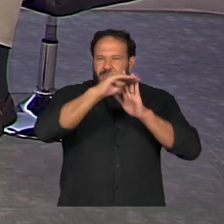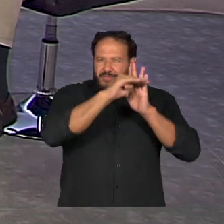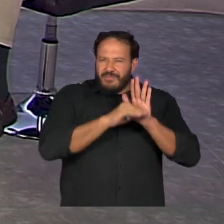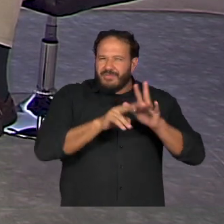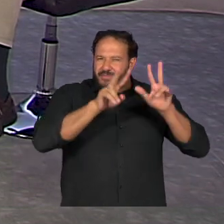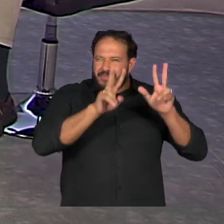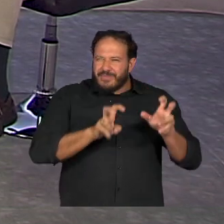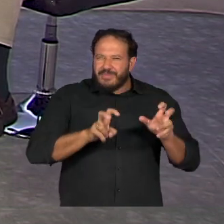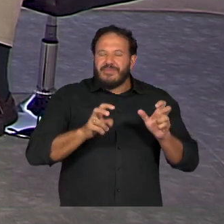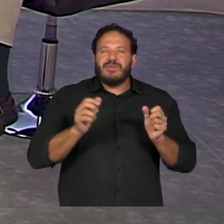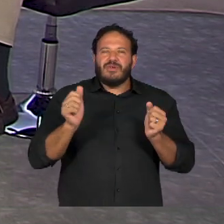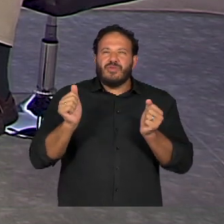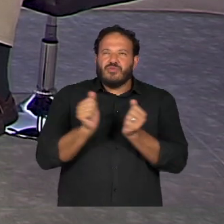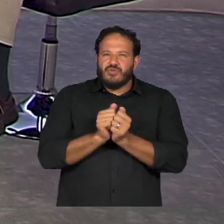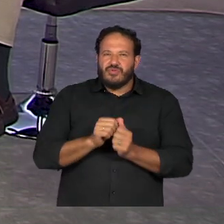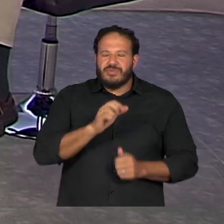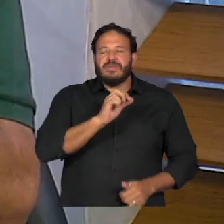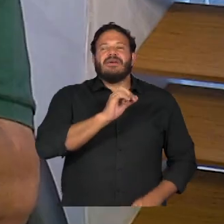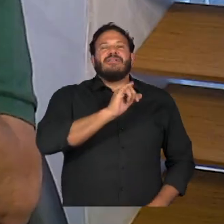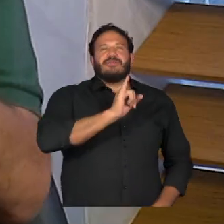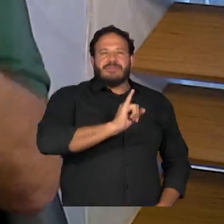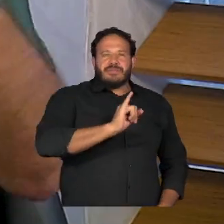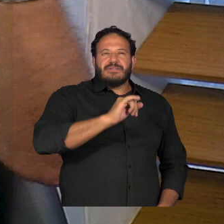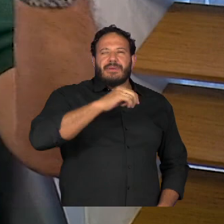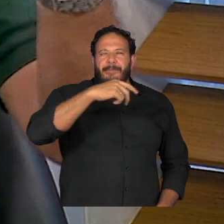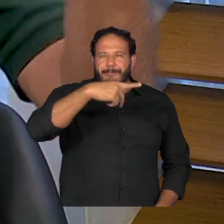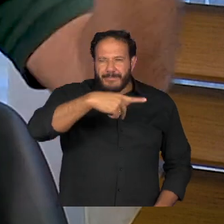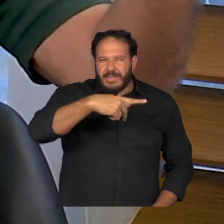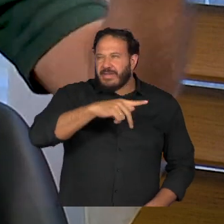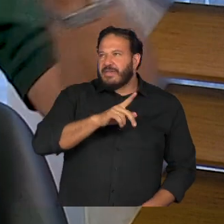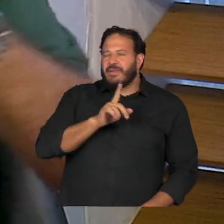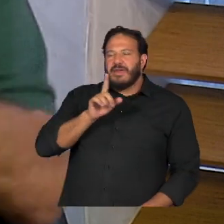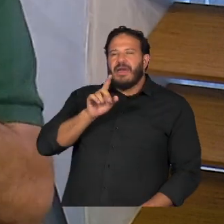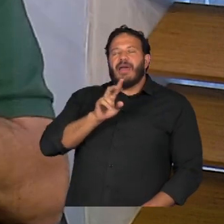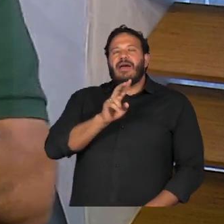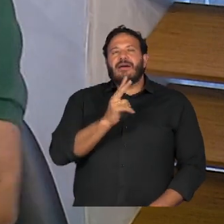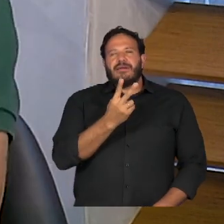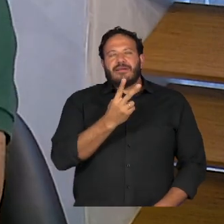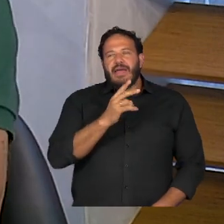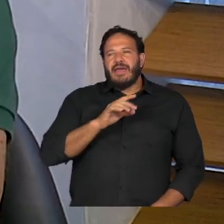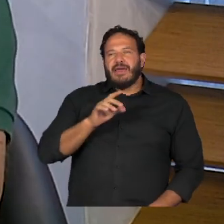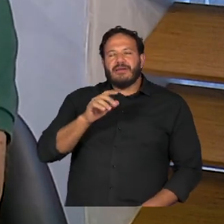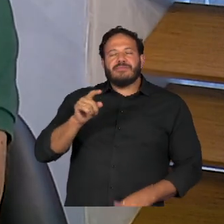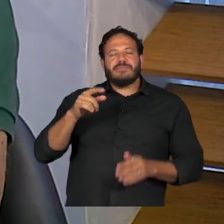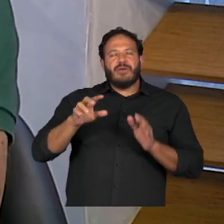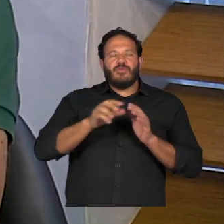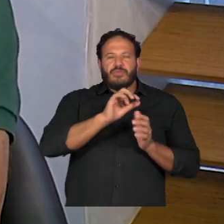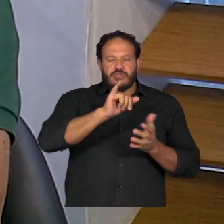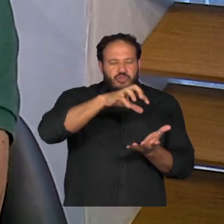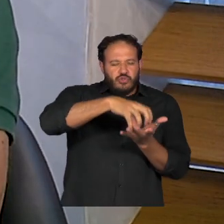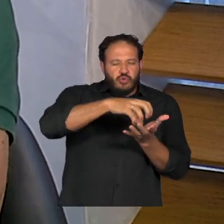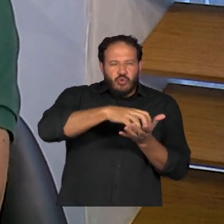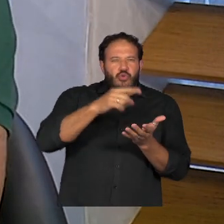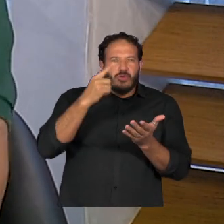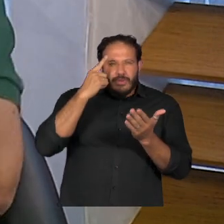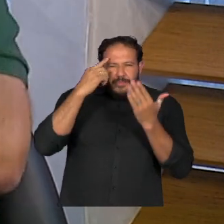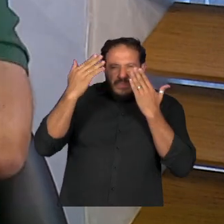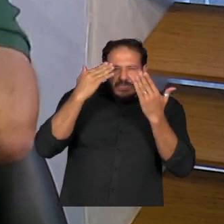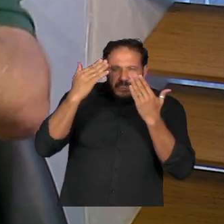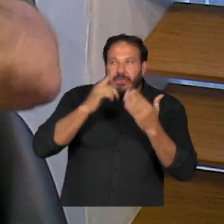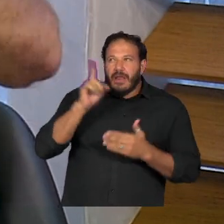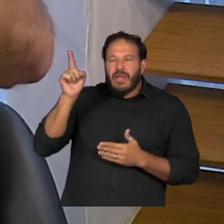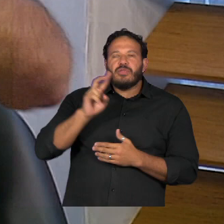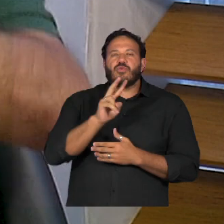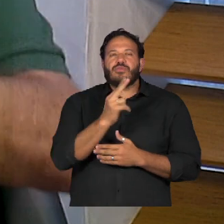com o ipq o Instituto de psiquiatria da do Hospital das Clínicas da USP para analisar e 34 dos